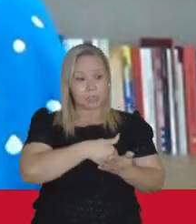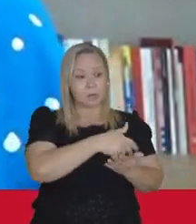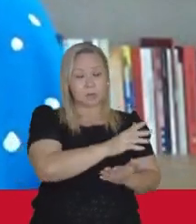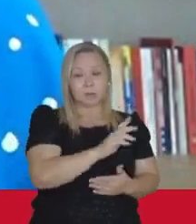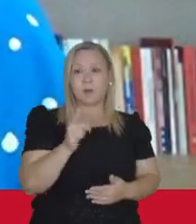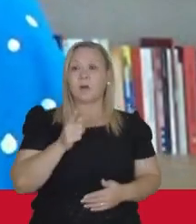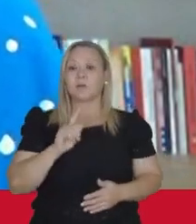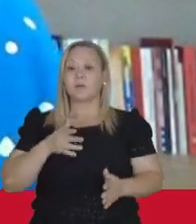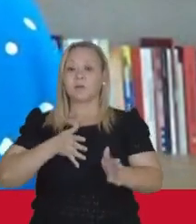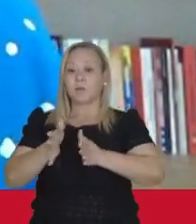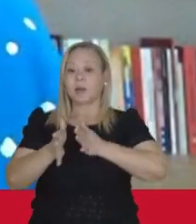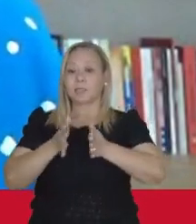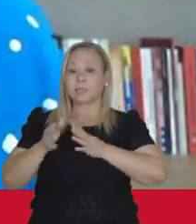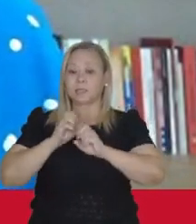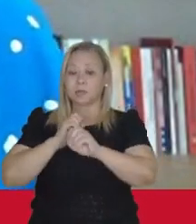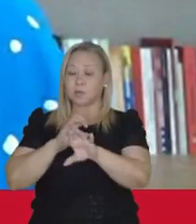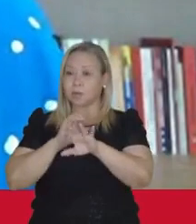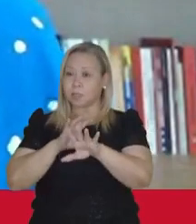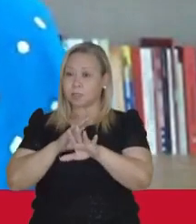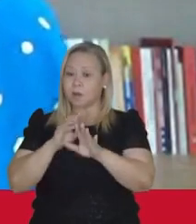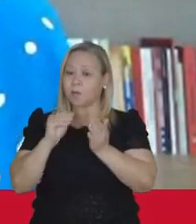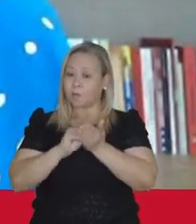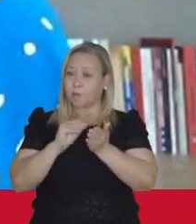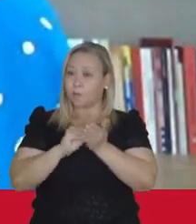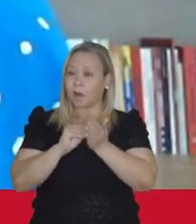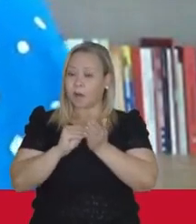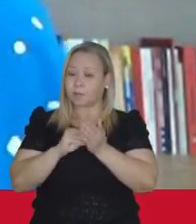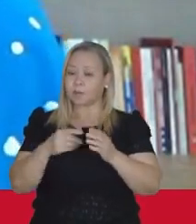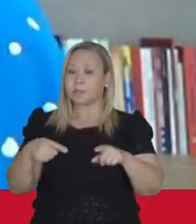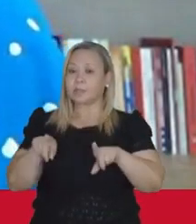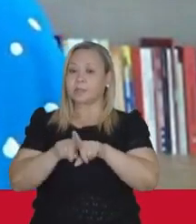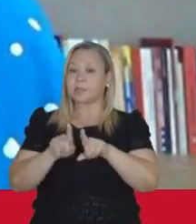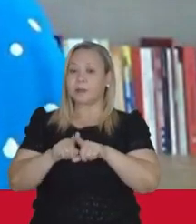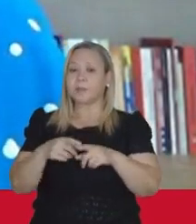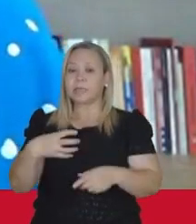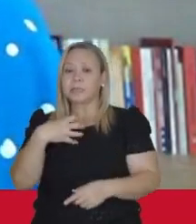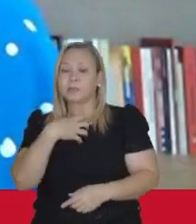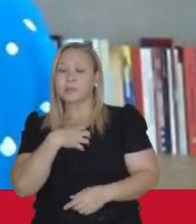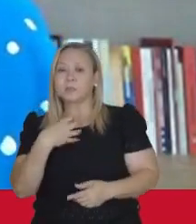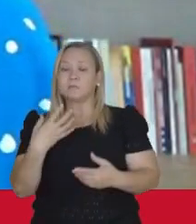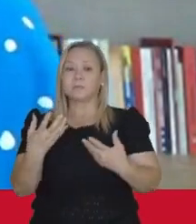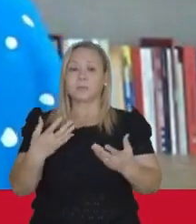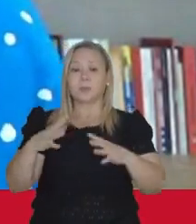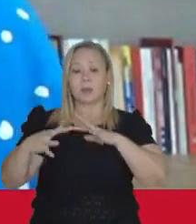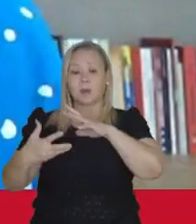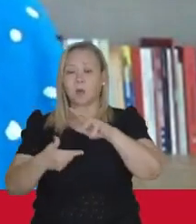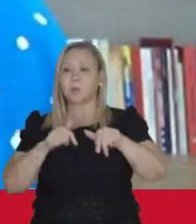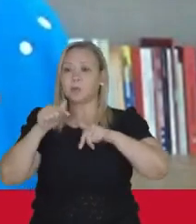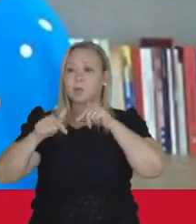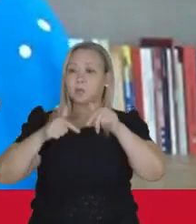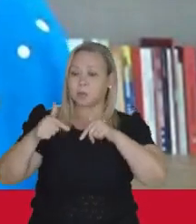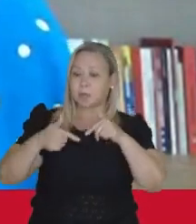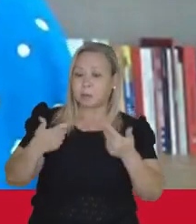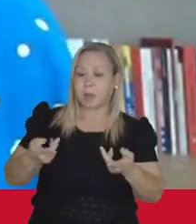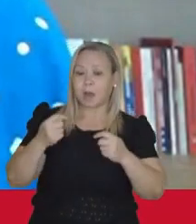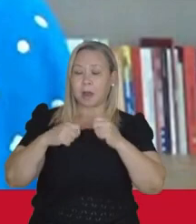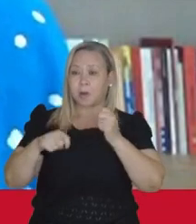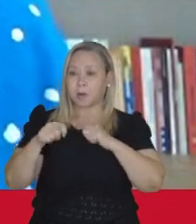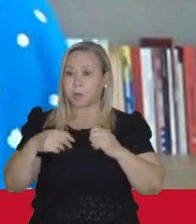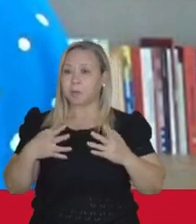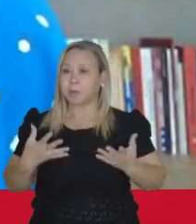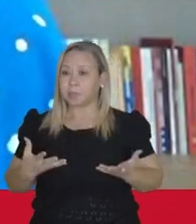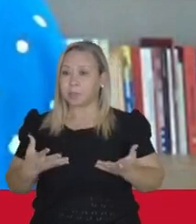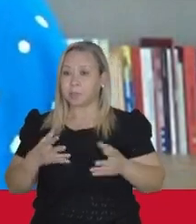à educação e no acesso às condições econômicas, né, ao mundo do trabalho. E a